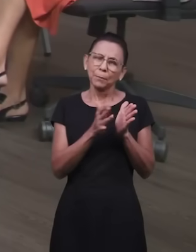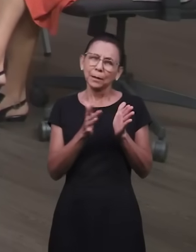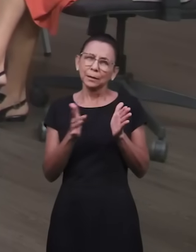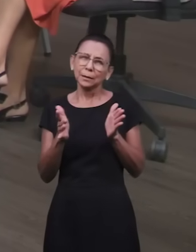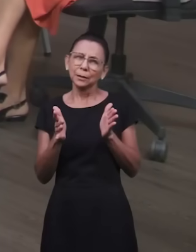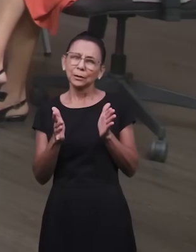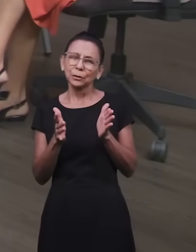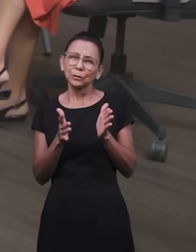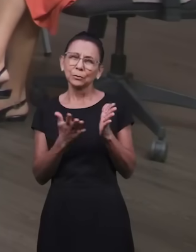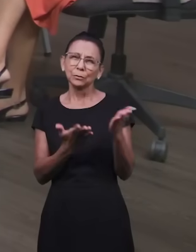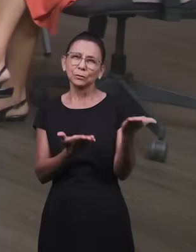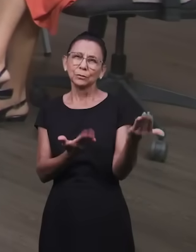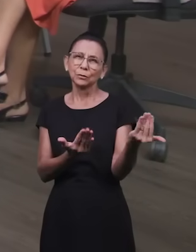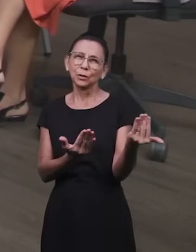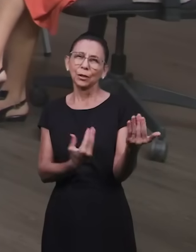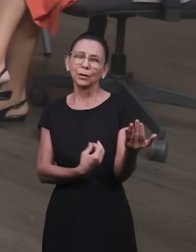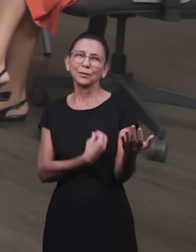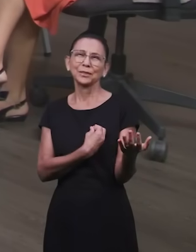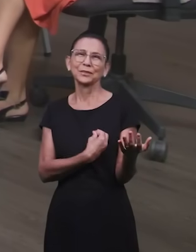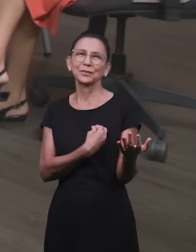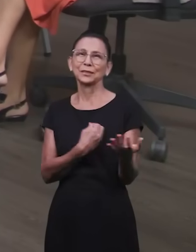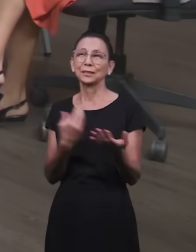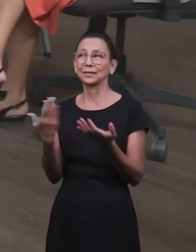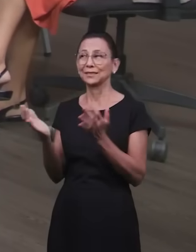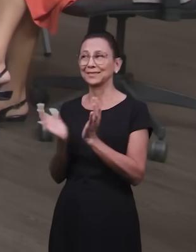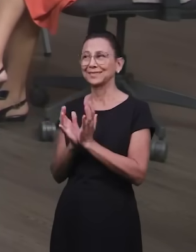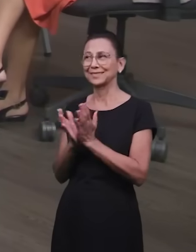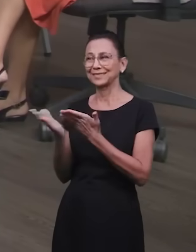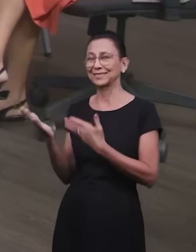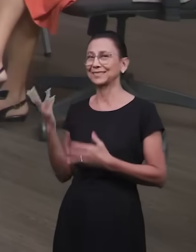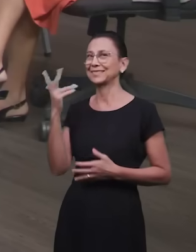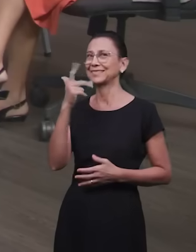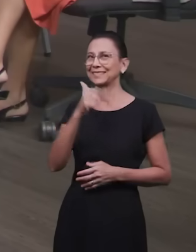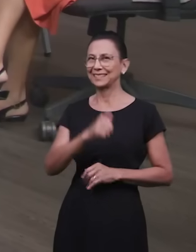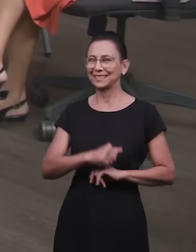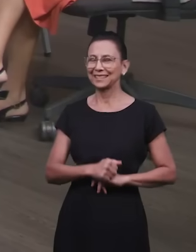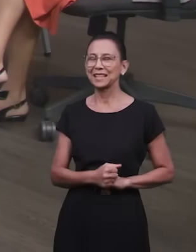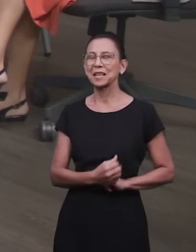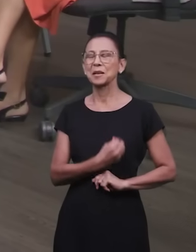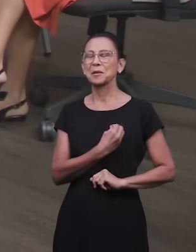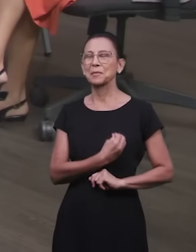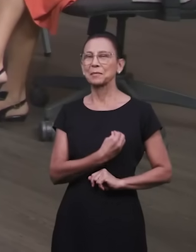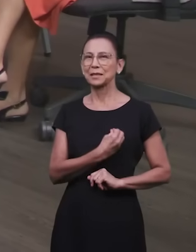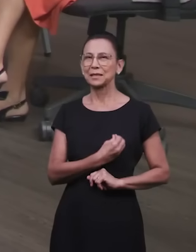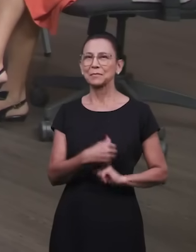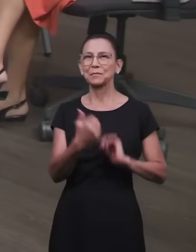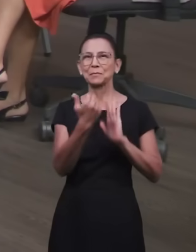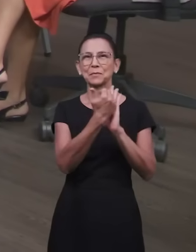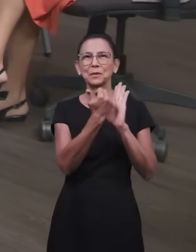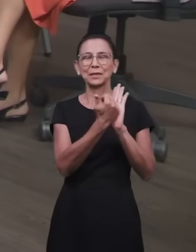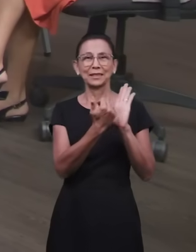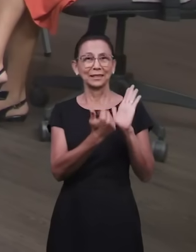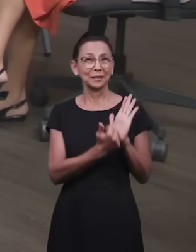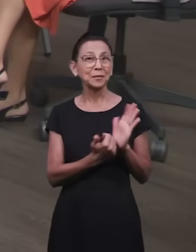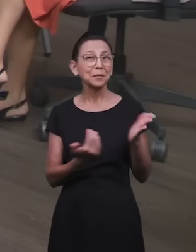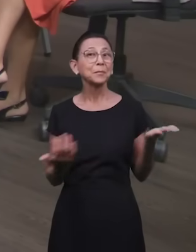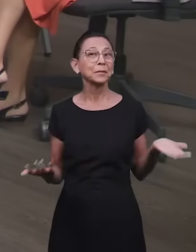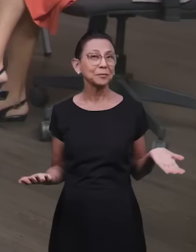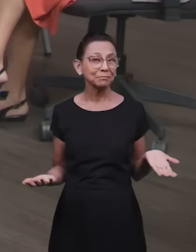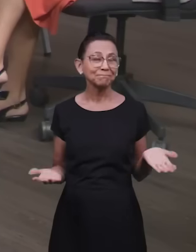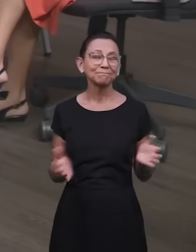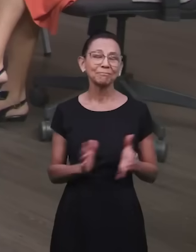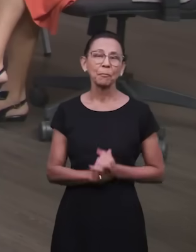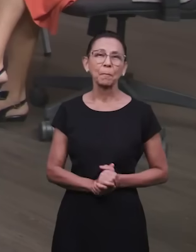você está vendo, uma turma muito bonita que está conosco aqui, participando desta edição do